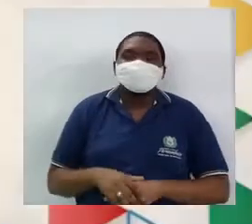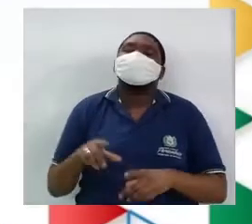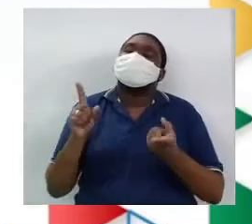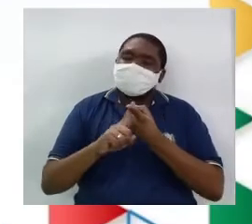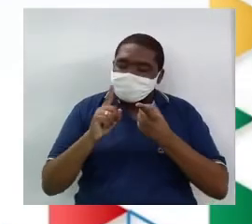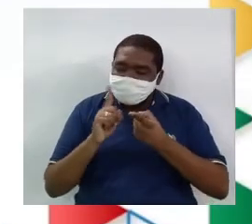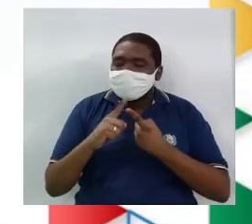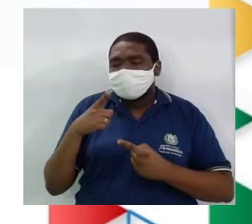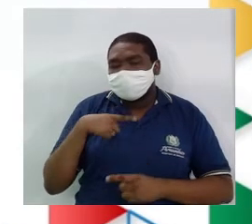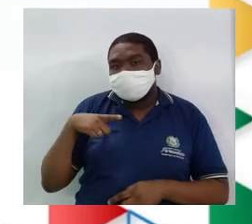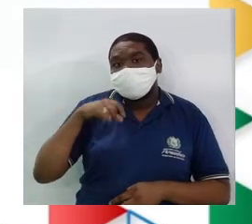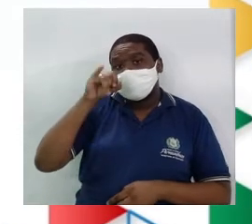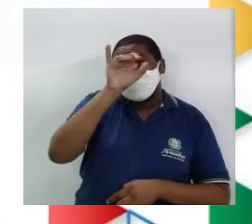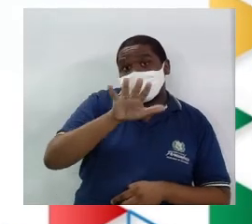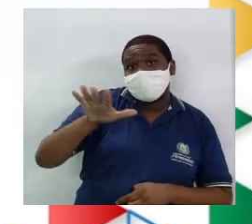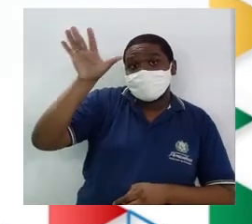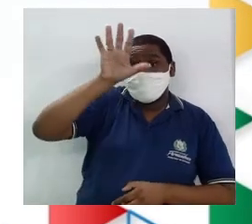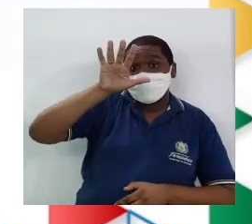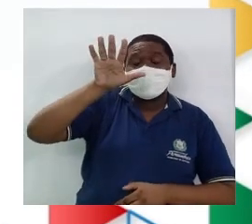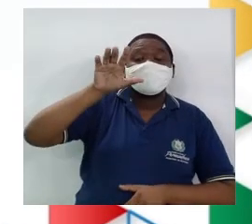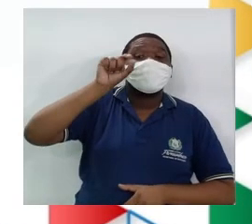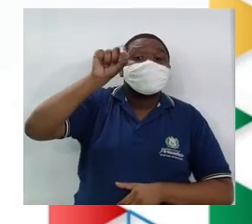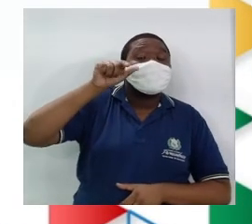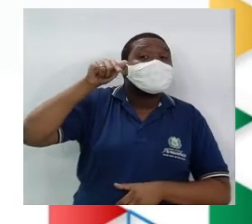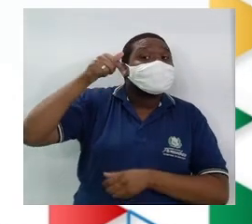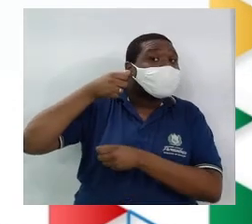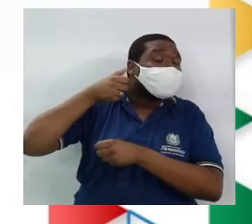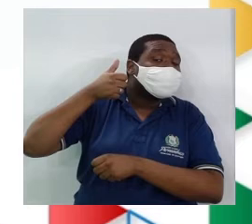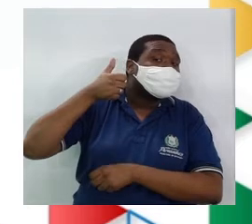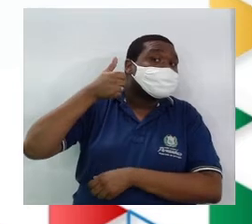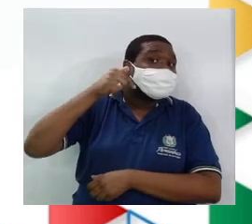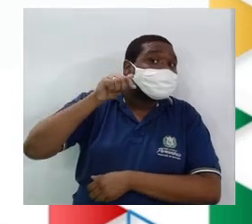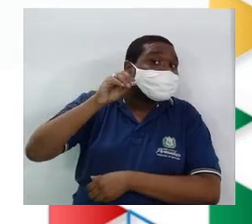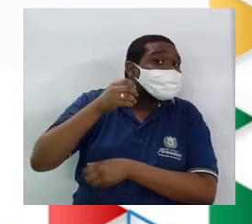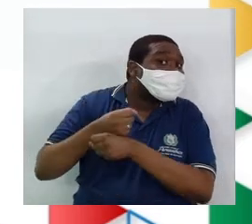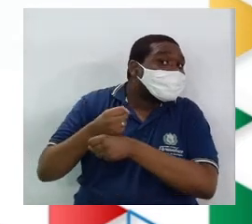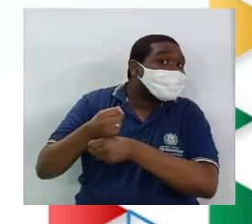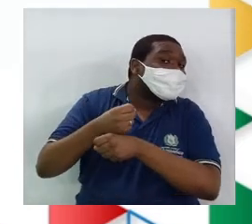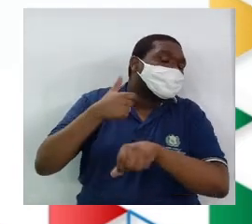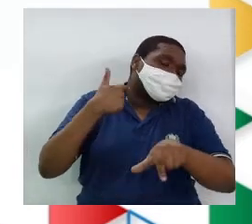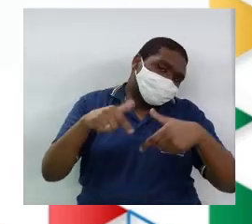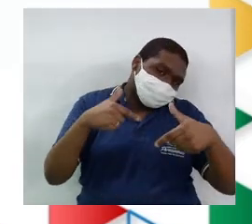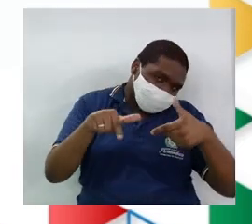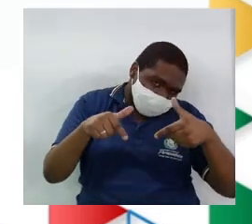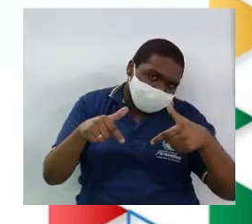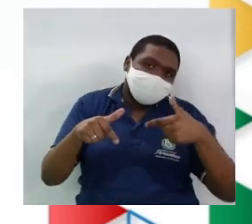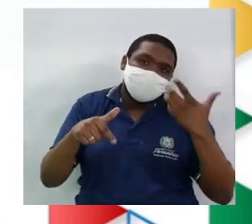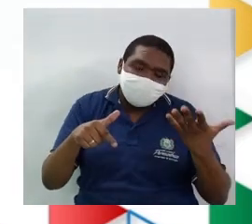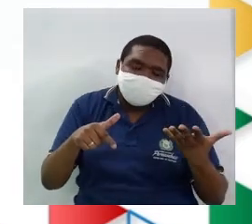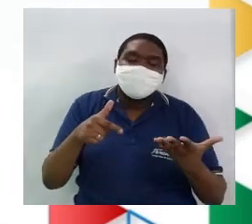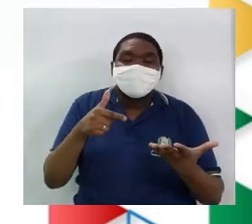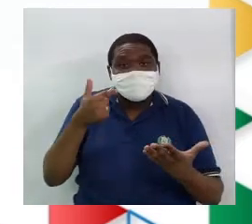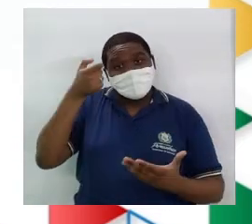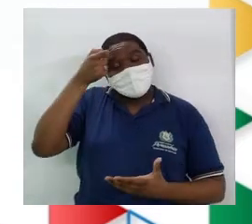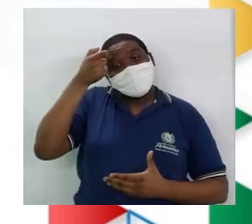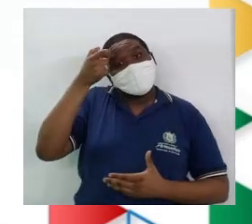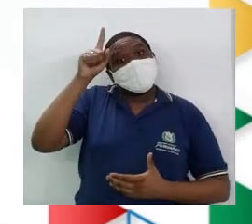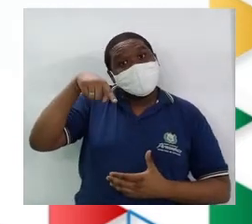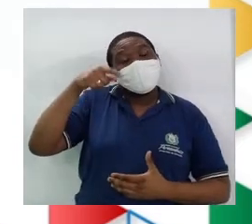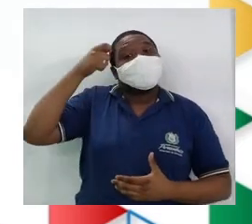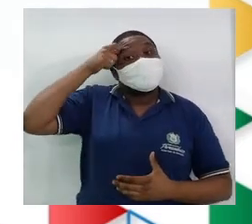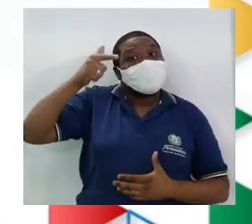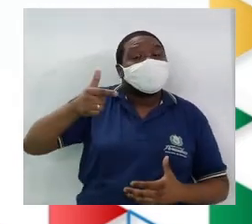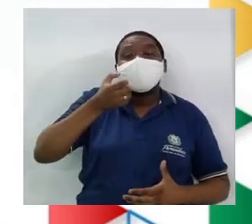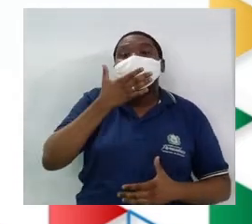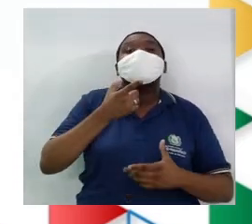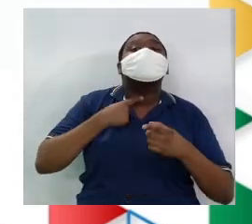Acompanhem comigo. Em 7 décadas de trabalho, o ideal da boa vontade LBV inspirou